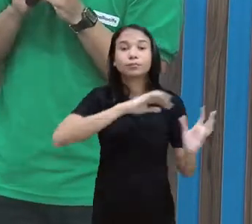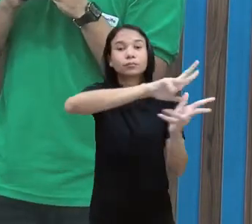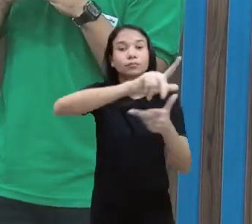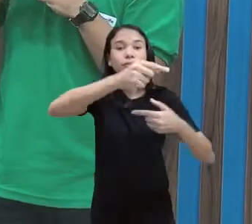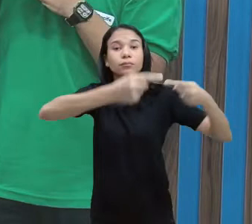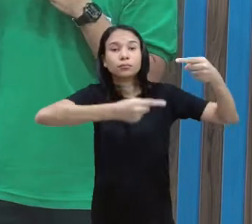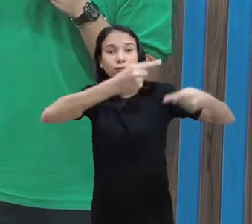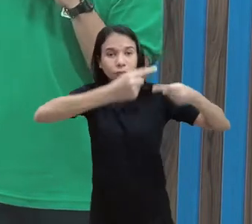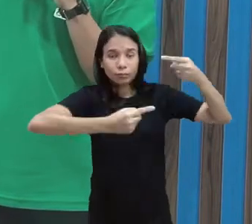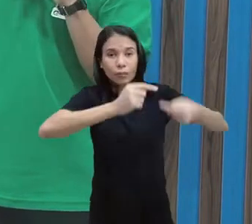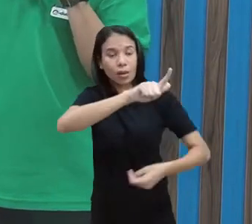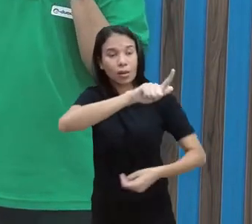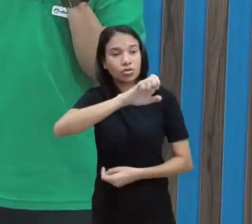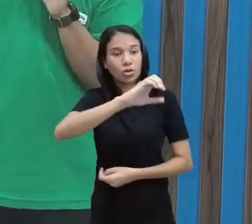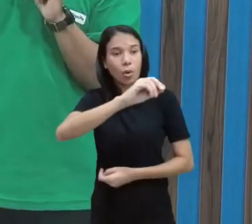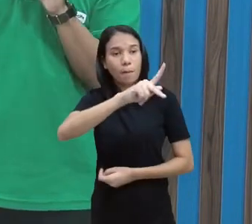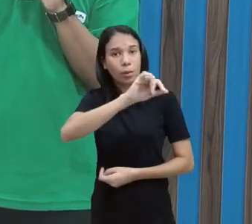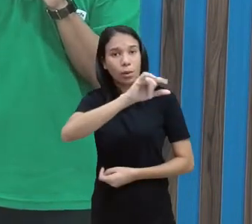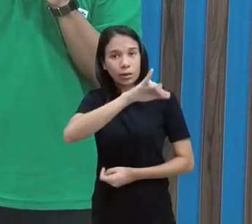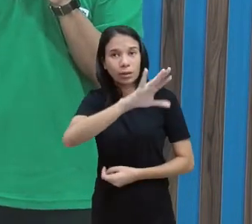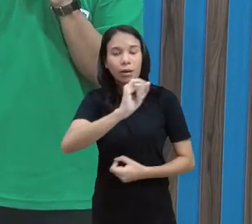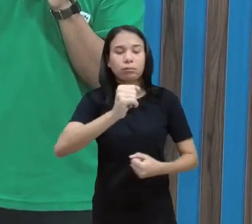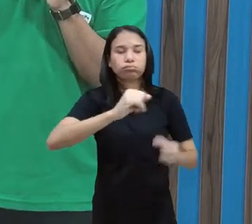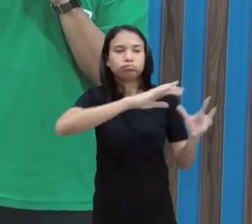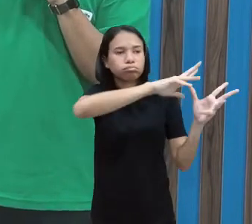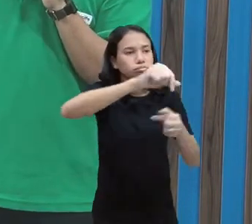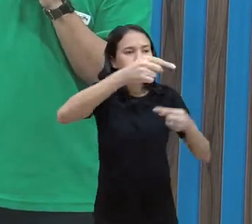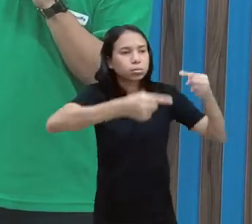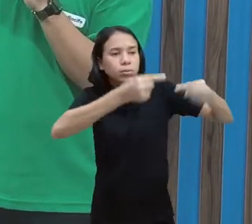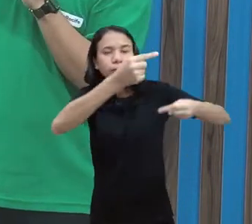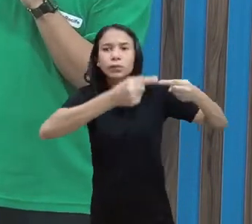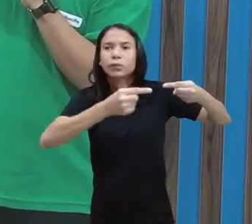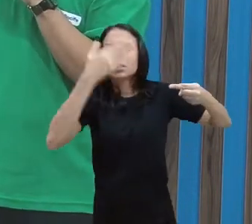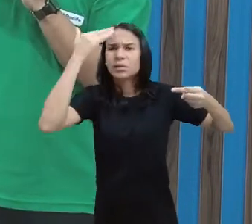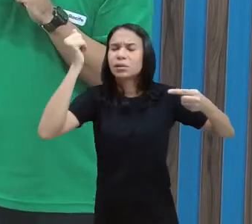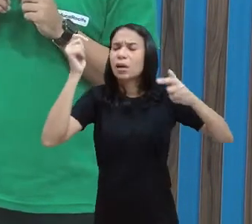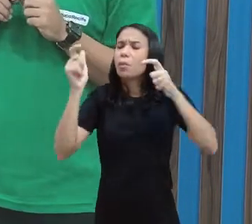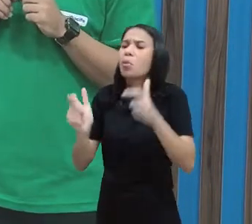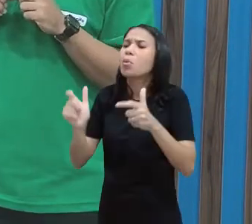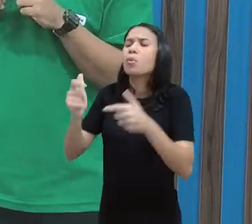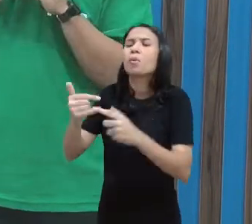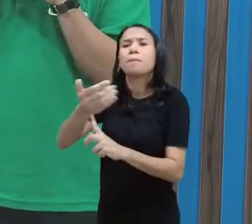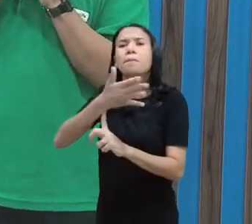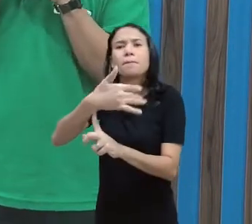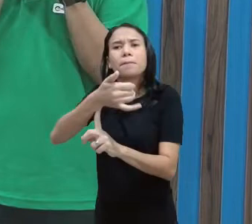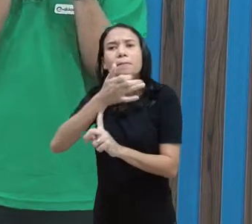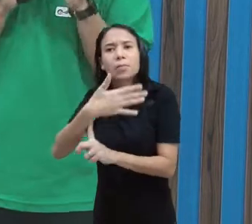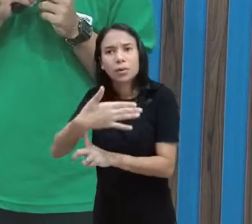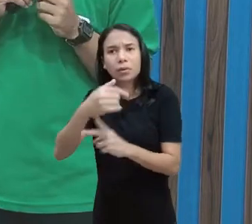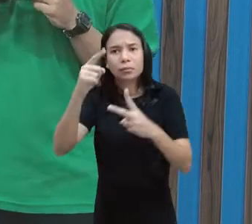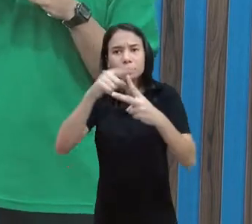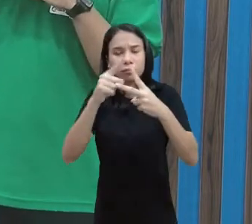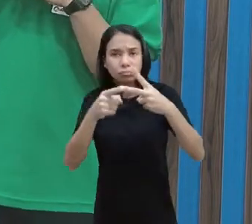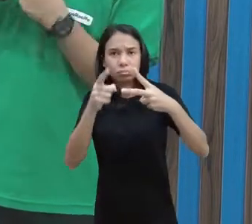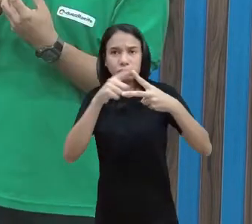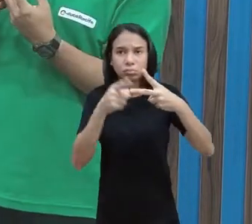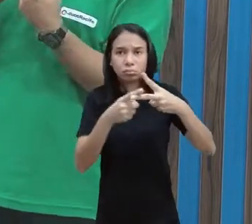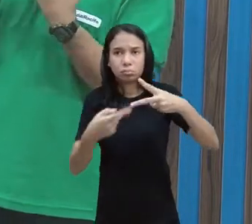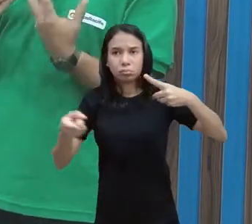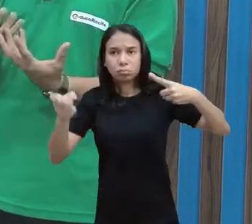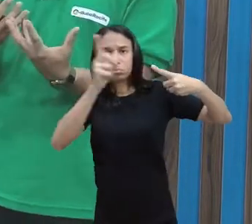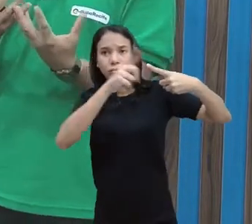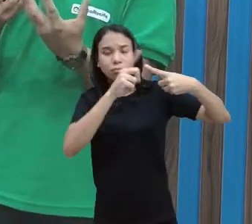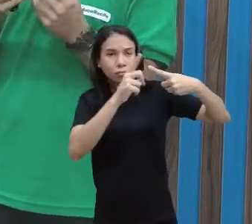E eu tenho aqui, ó, eu quero saber se vocês sabem, né, que de onde são essas bandeiras aí. A gente tem dois nomes, tem